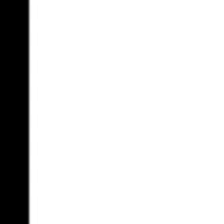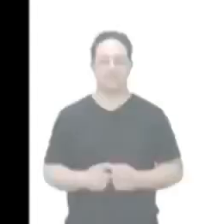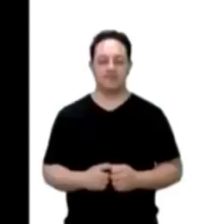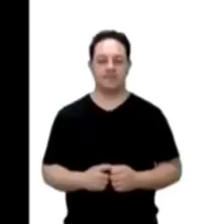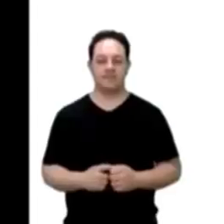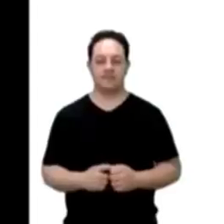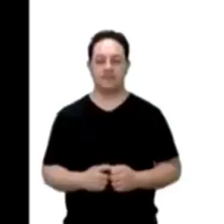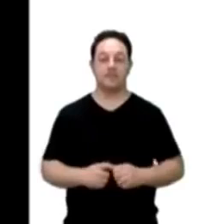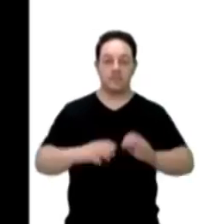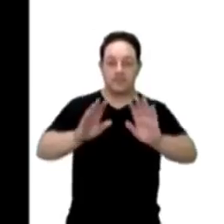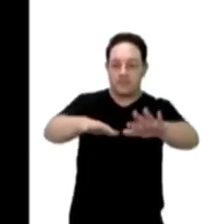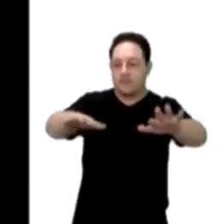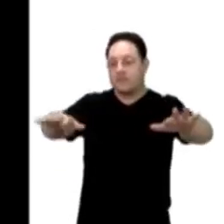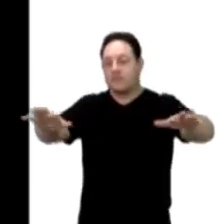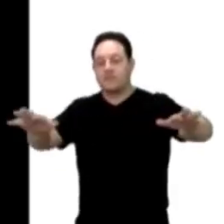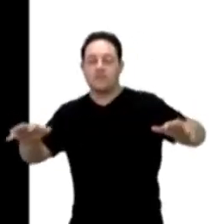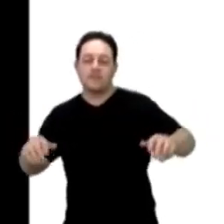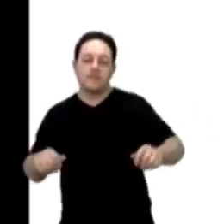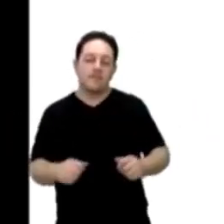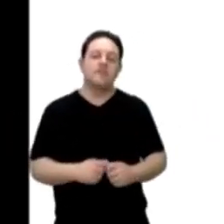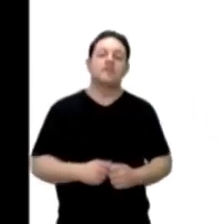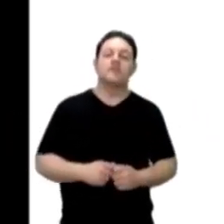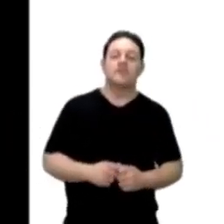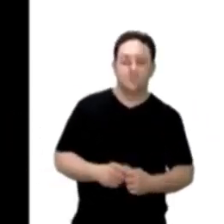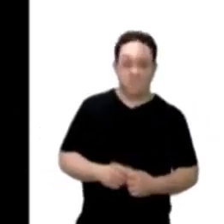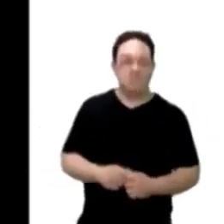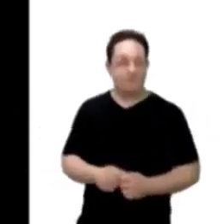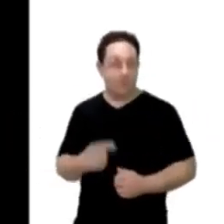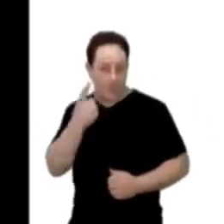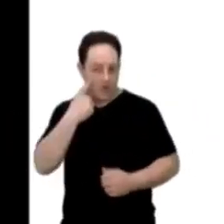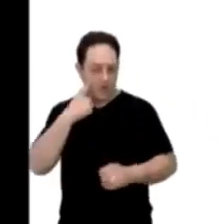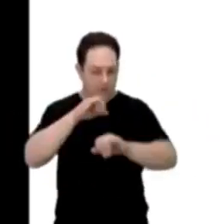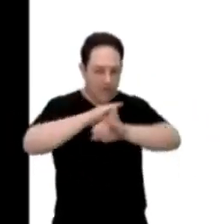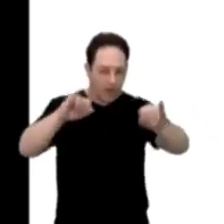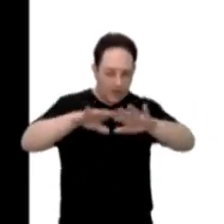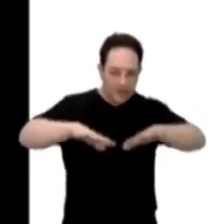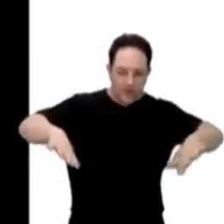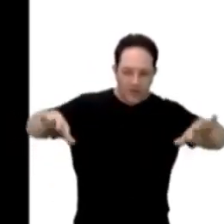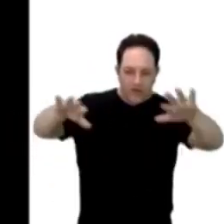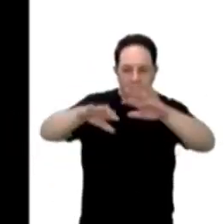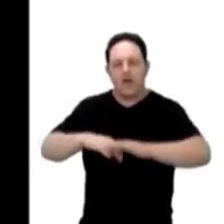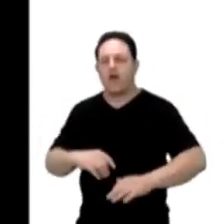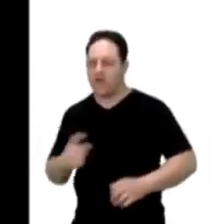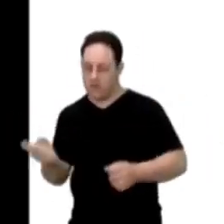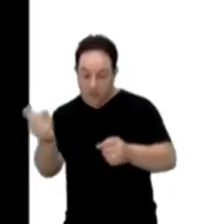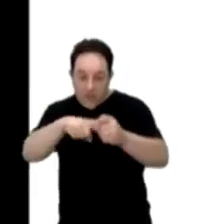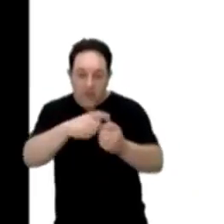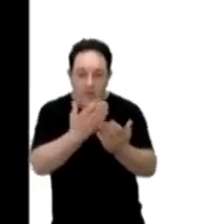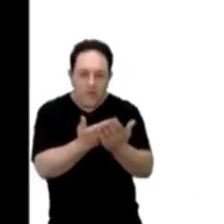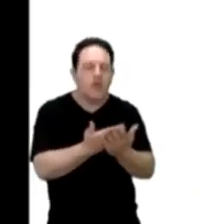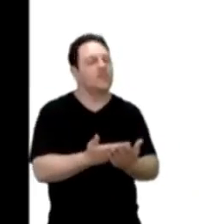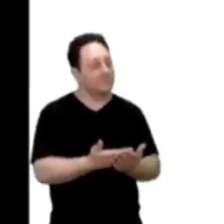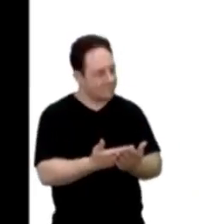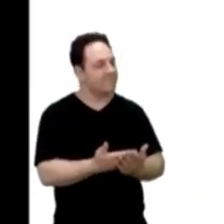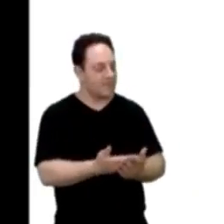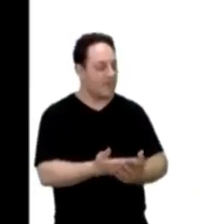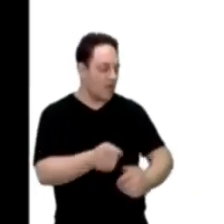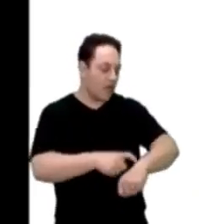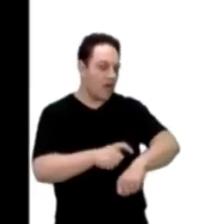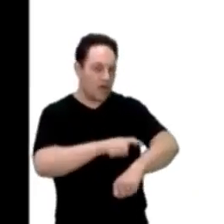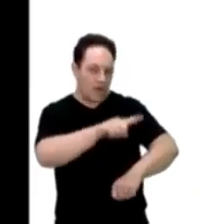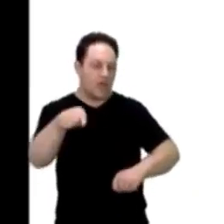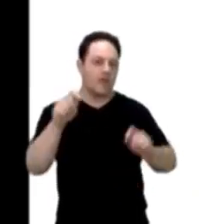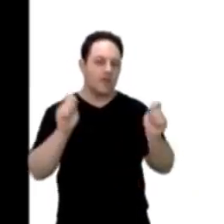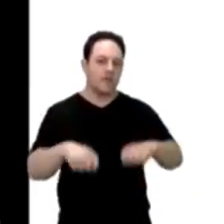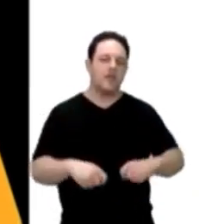Aí, rapaziada, vim aqui, certo? Falar pra geral, mano, voltar a estudar, certo? Que a aula de vocês seja